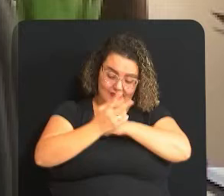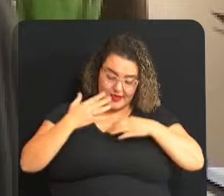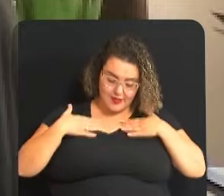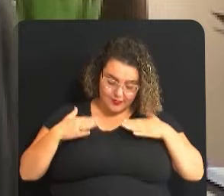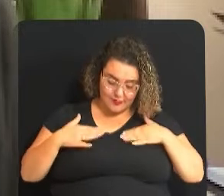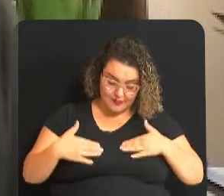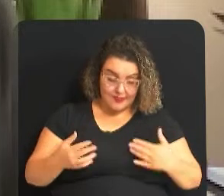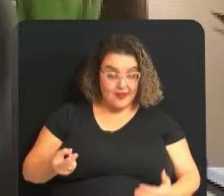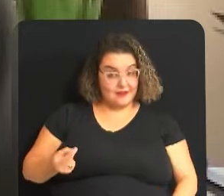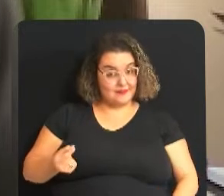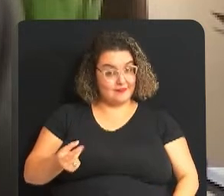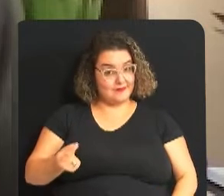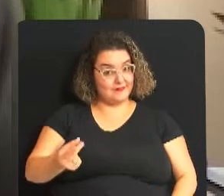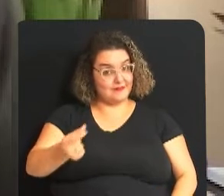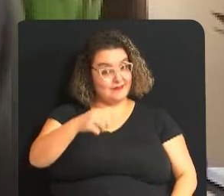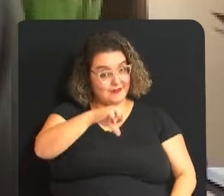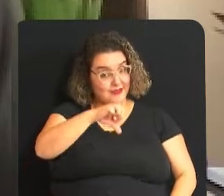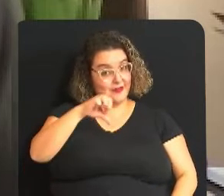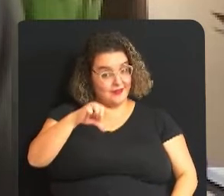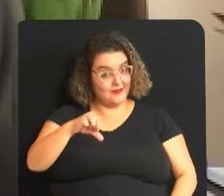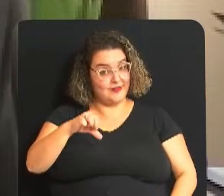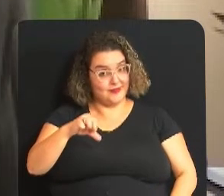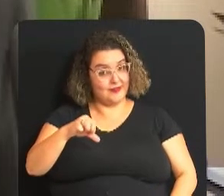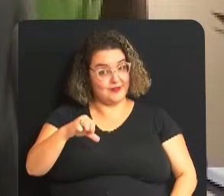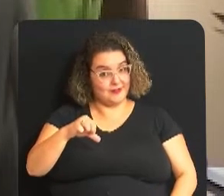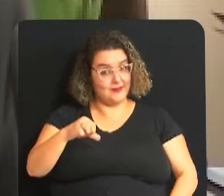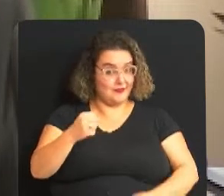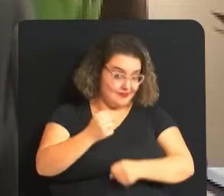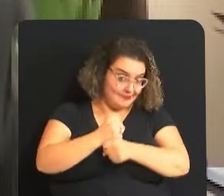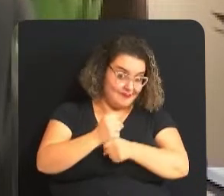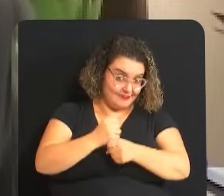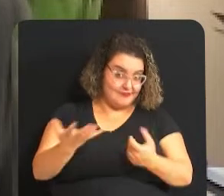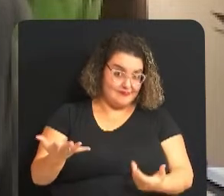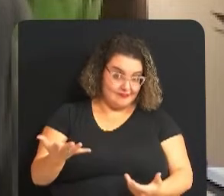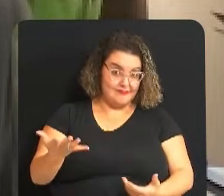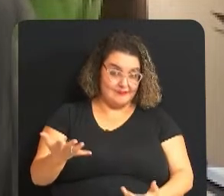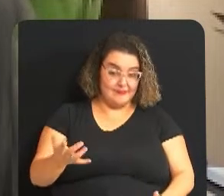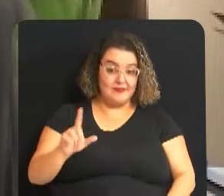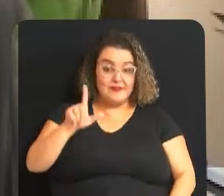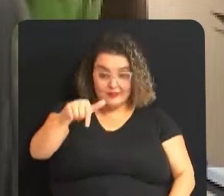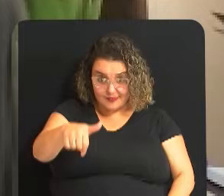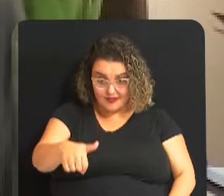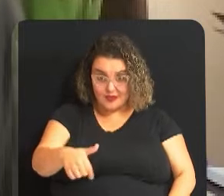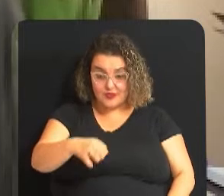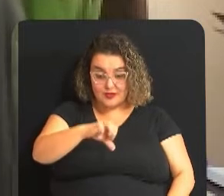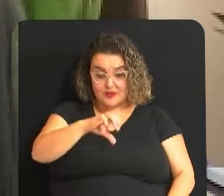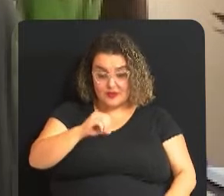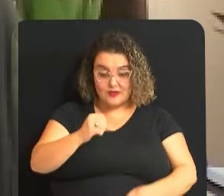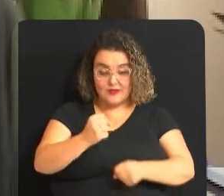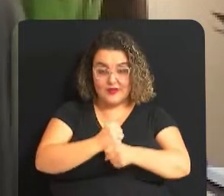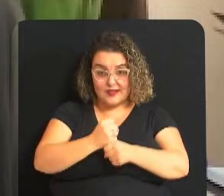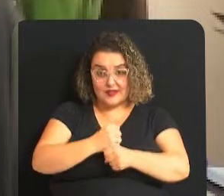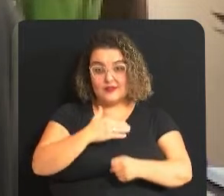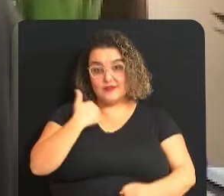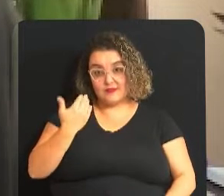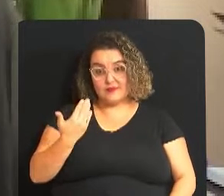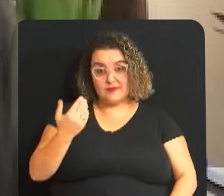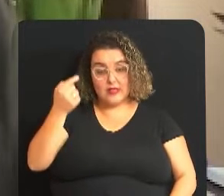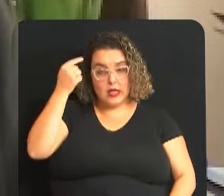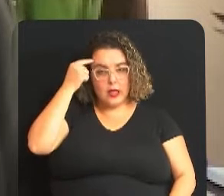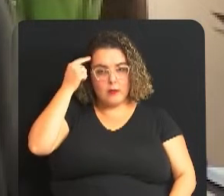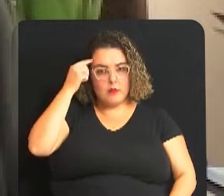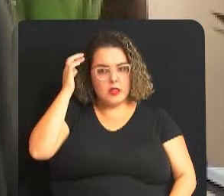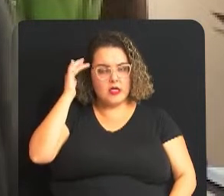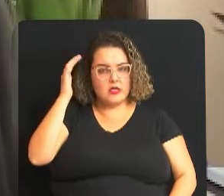durar 99 anos, que é o tempo que a gente está durando, né? A gente está morrendo depois dos 90. Imagina que você tem um carro que